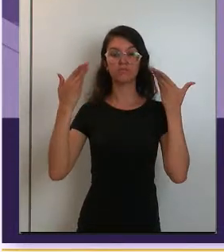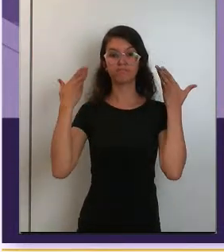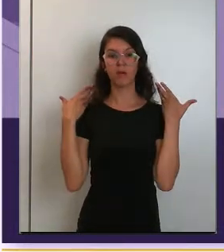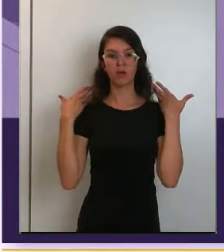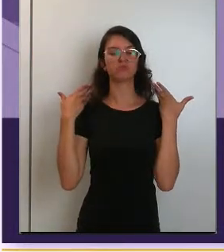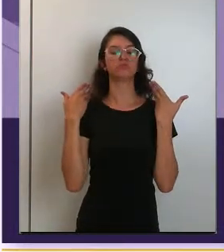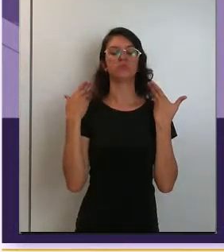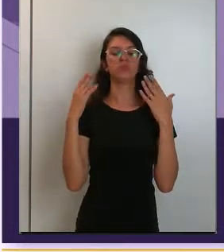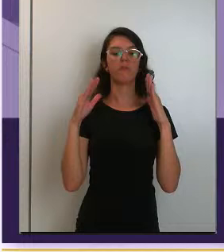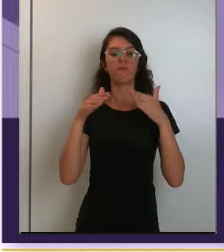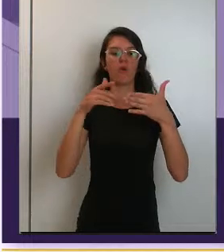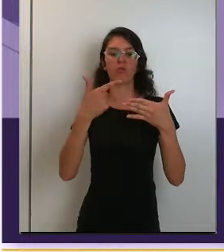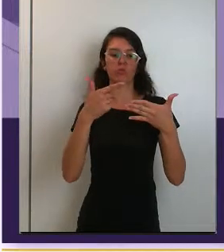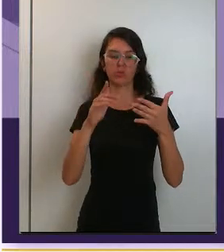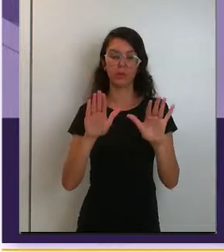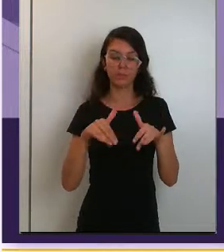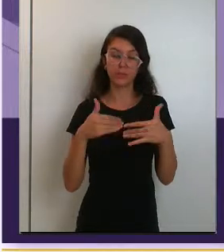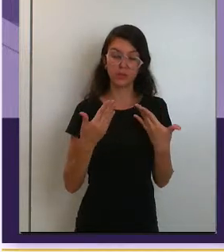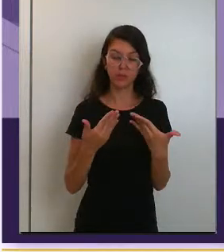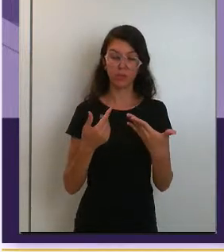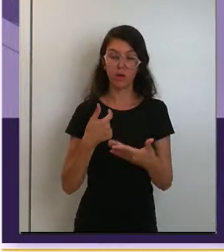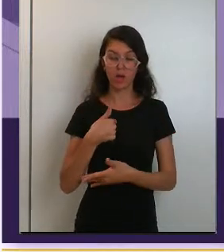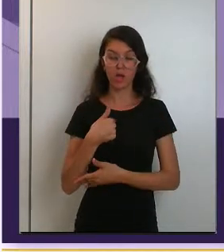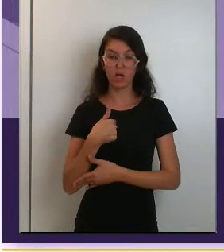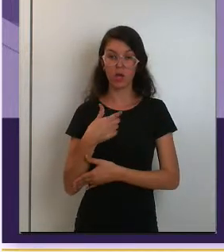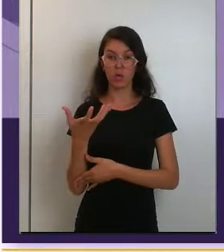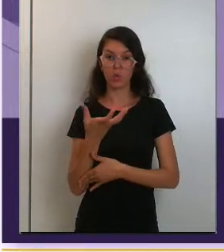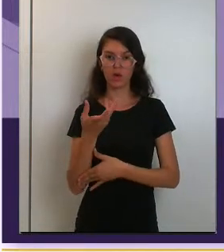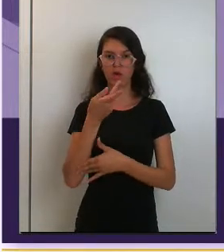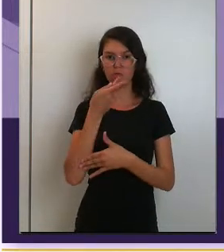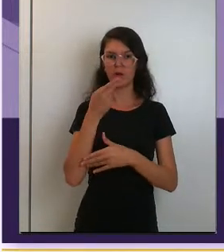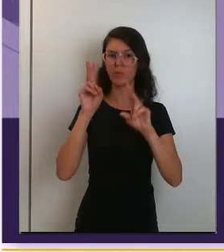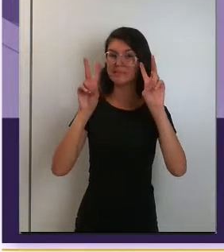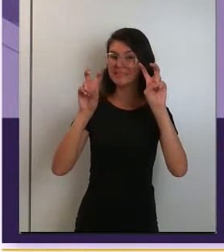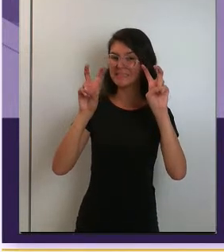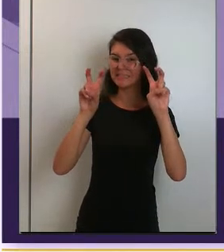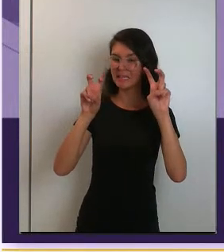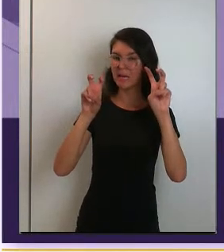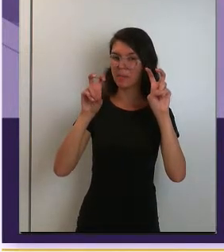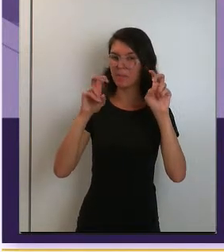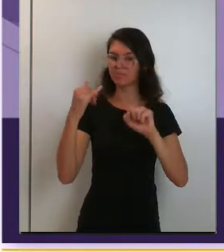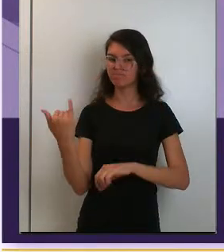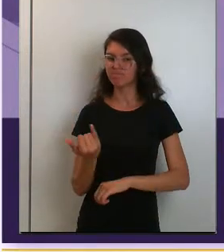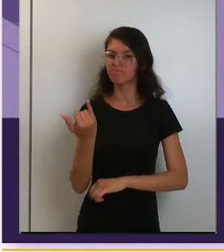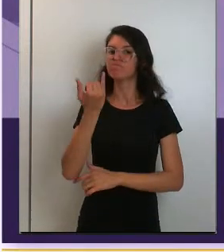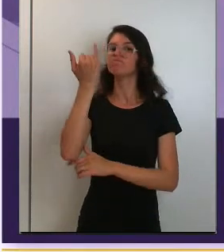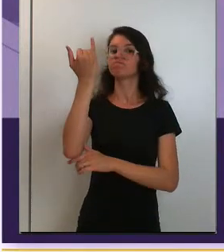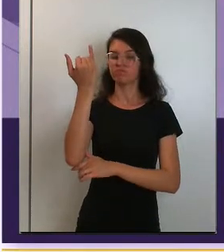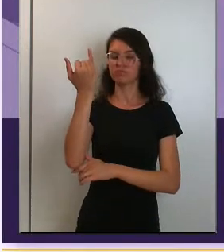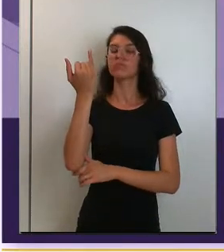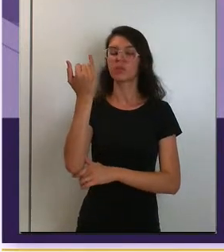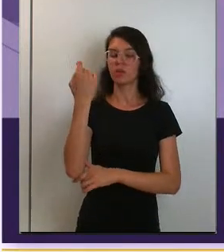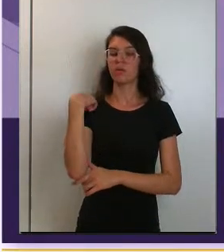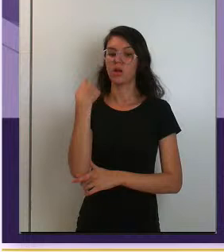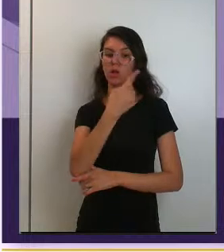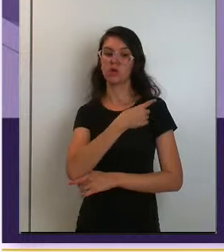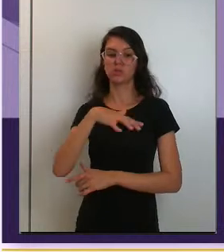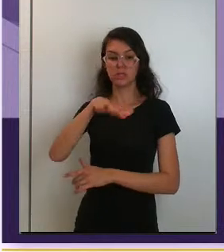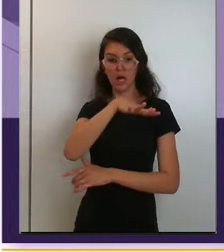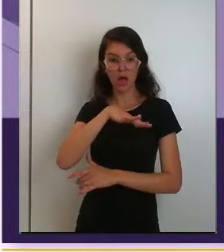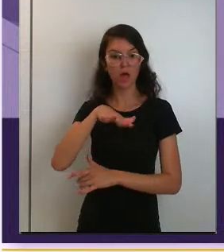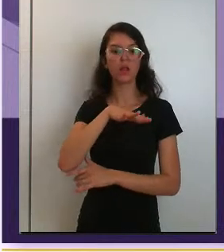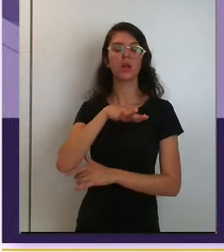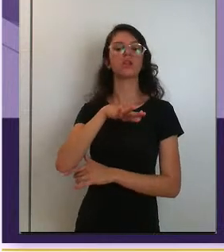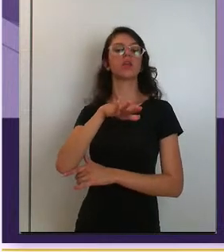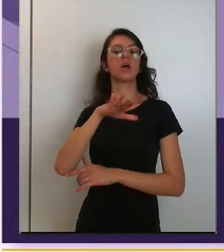E gostaria de dizer que esse é um assunto, né, muito caro, a Coordenação Nacional de Defesa do Meio Ambiente e